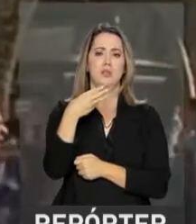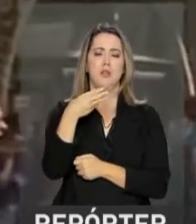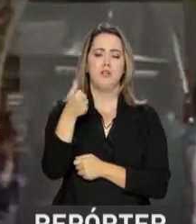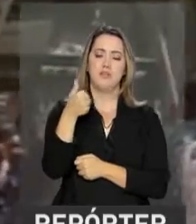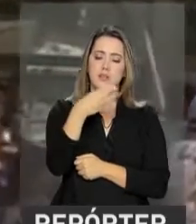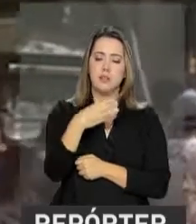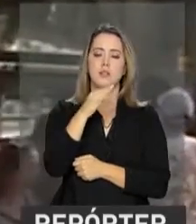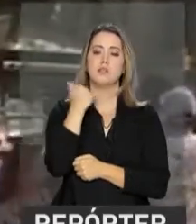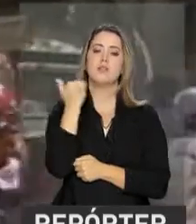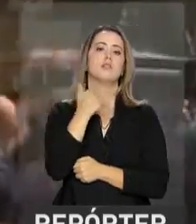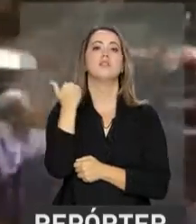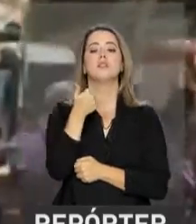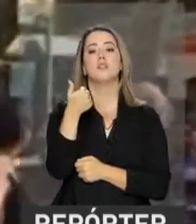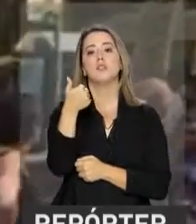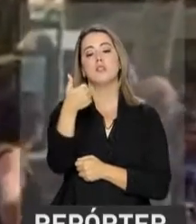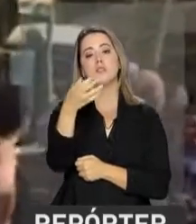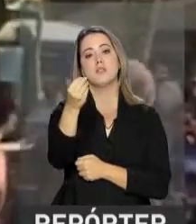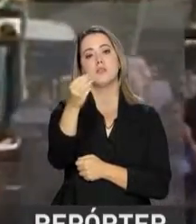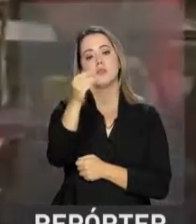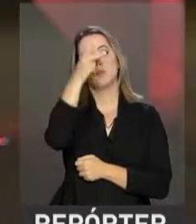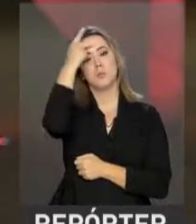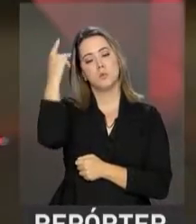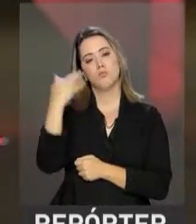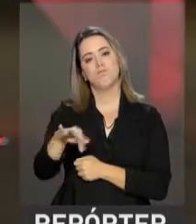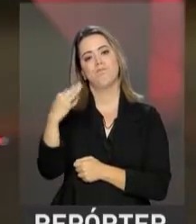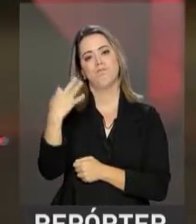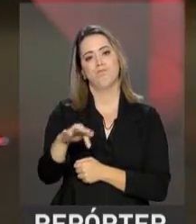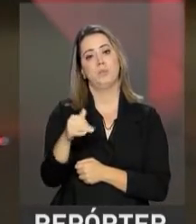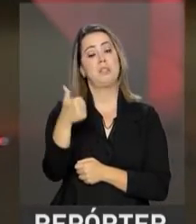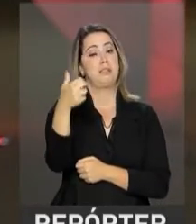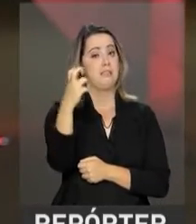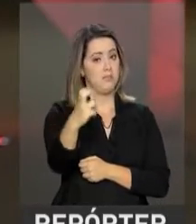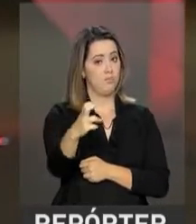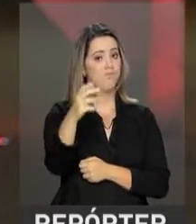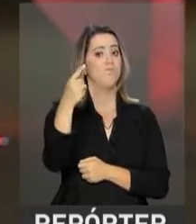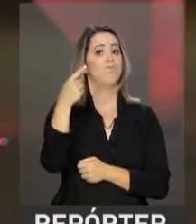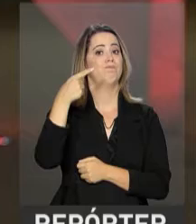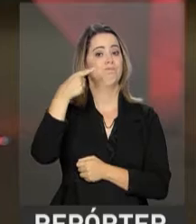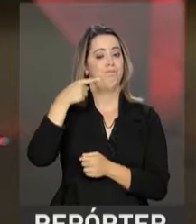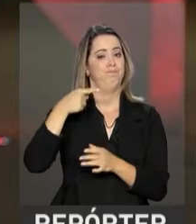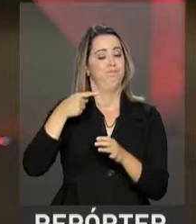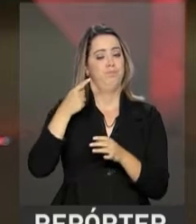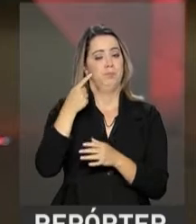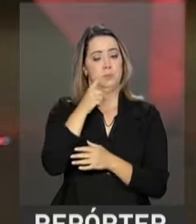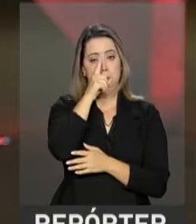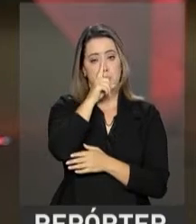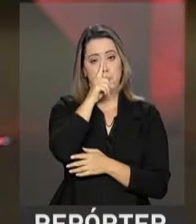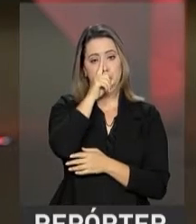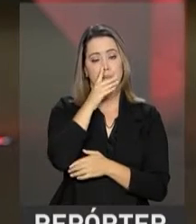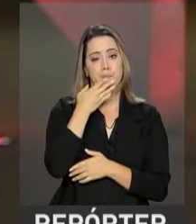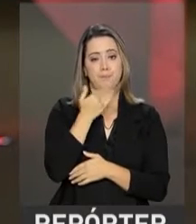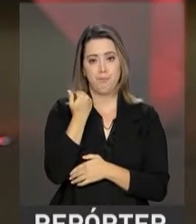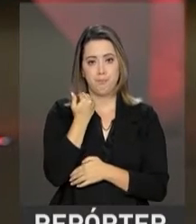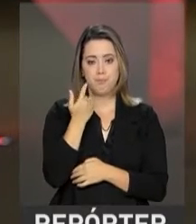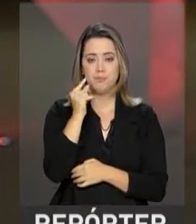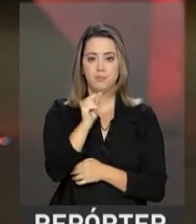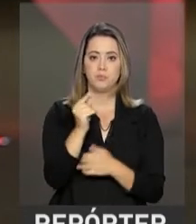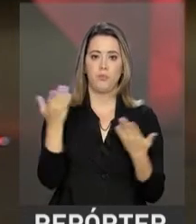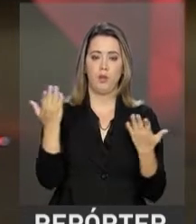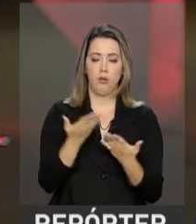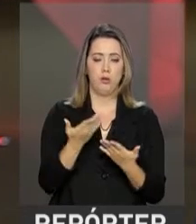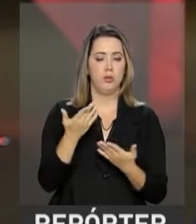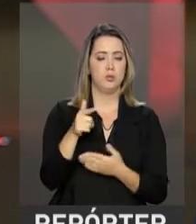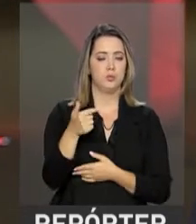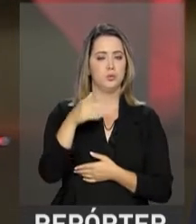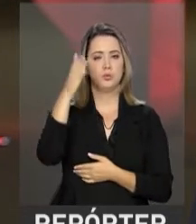e 100 feridos sendo que 15 deles em estado grave até agora segundo o itamaraty não existem brasileiros